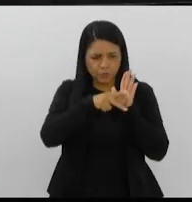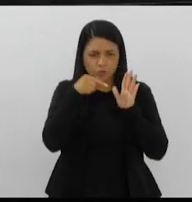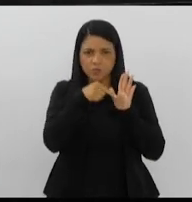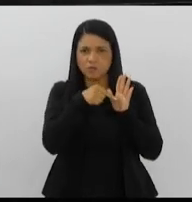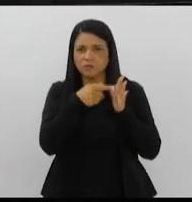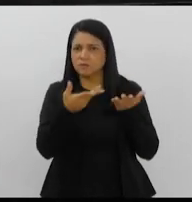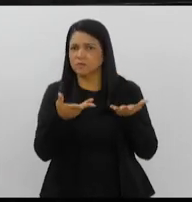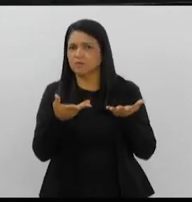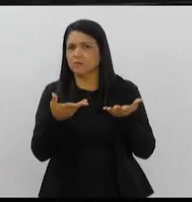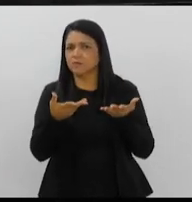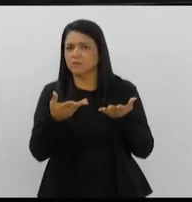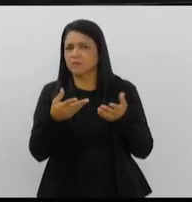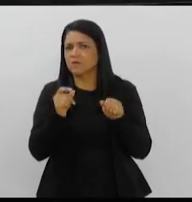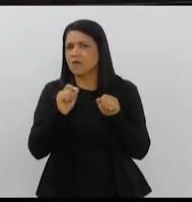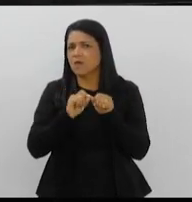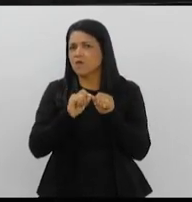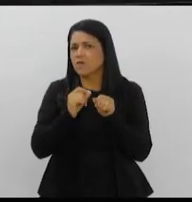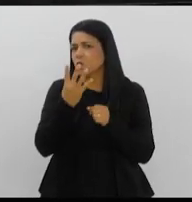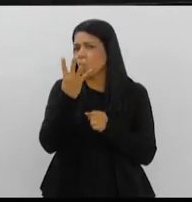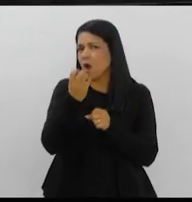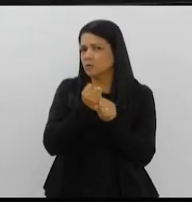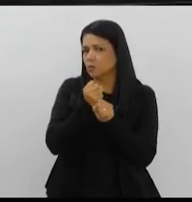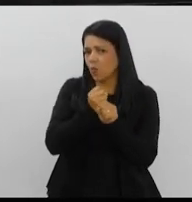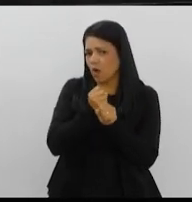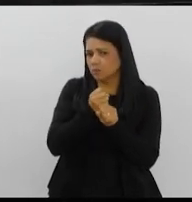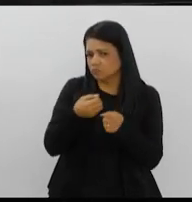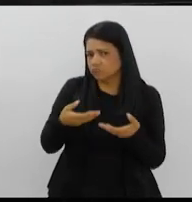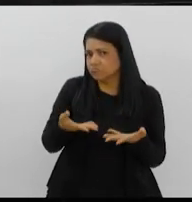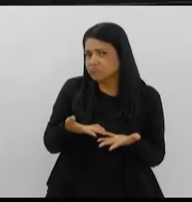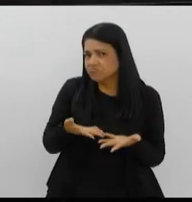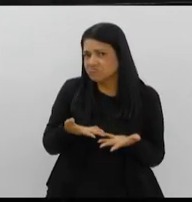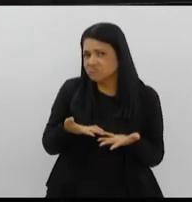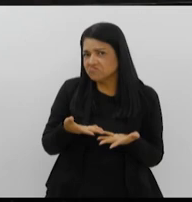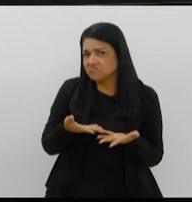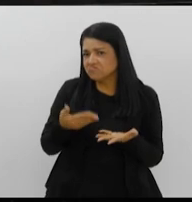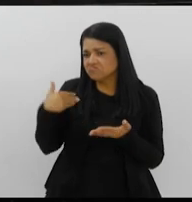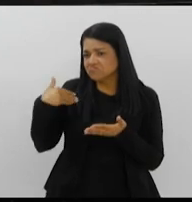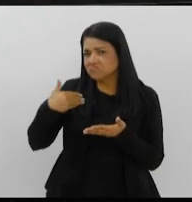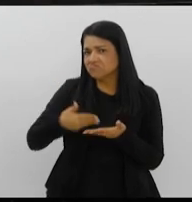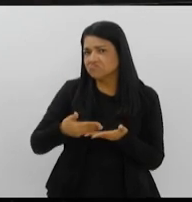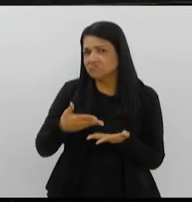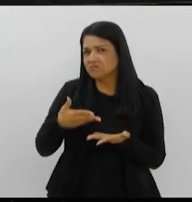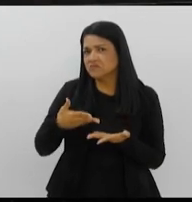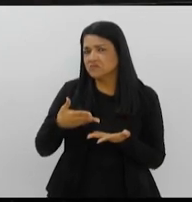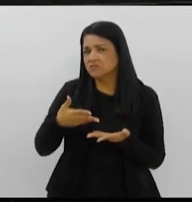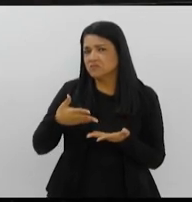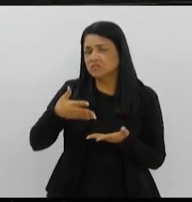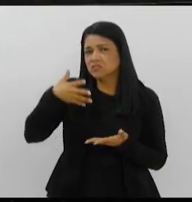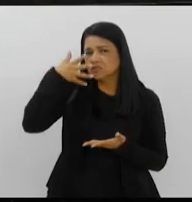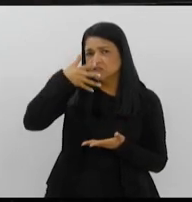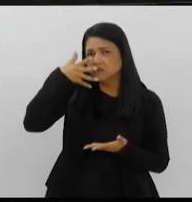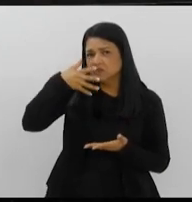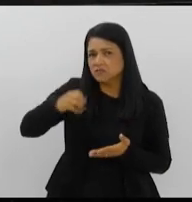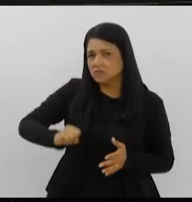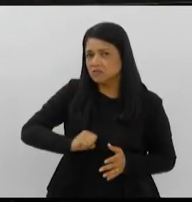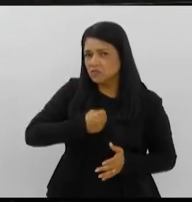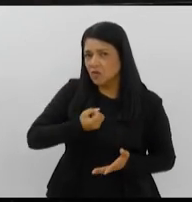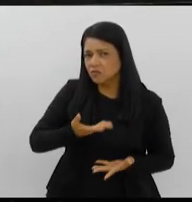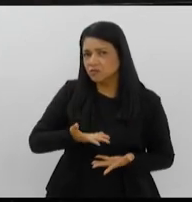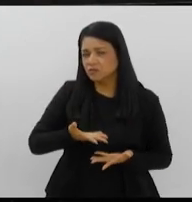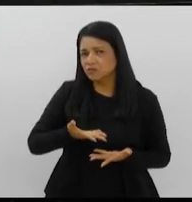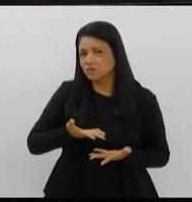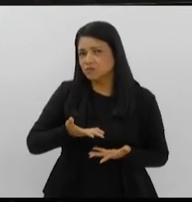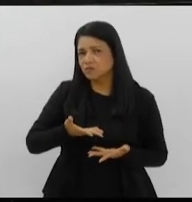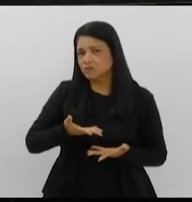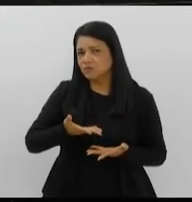E o que foi feito nos últimos 4 anos é discurso, foi o discurso do ódio mesmo. E